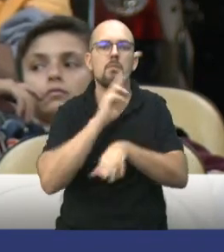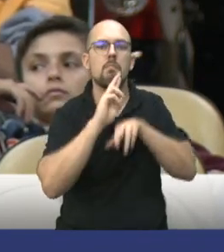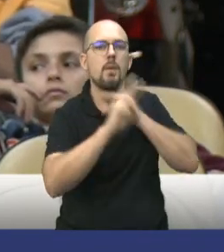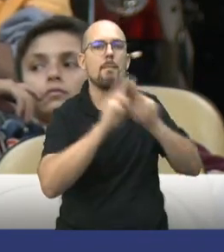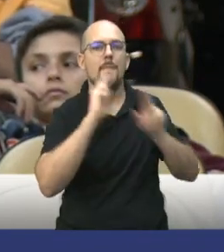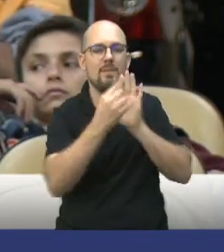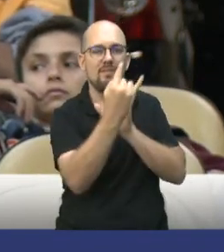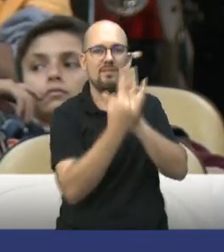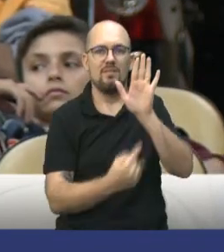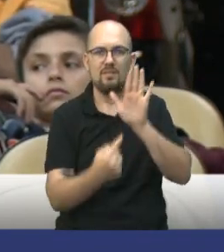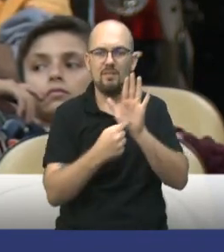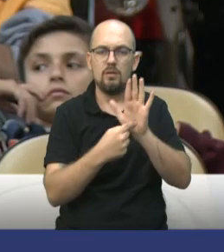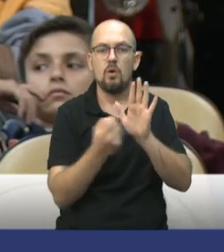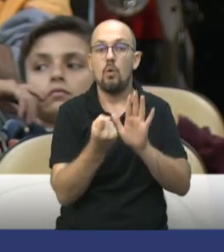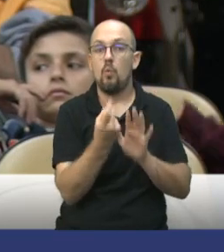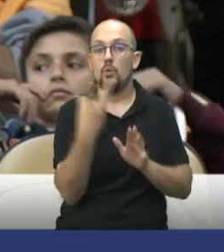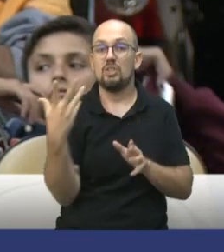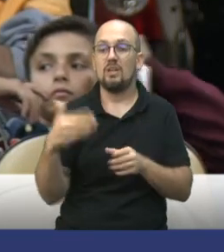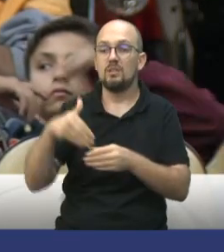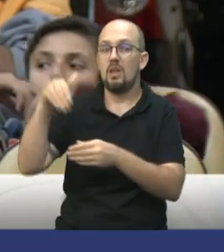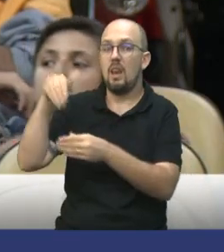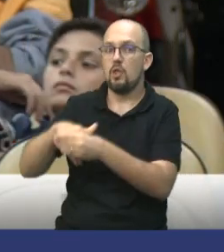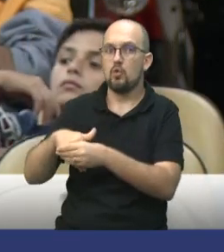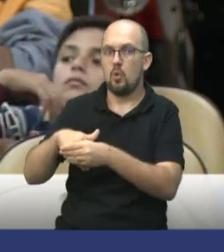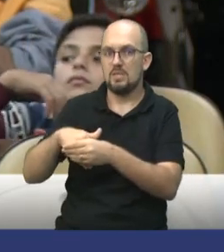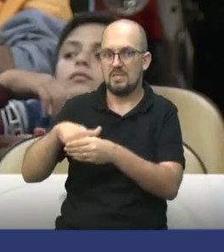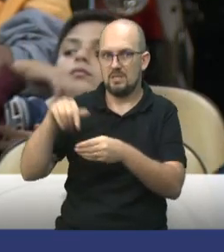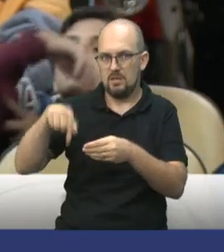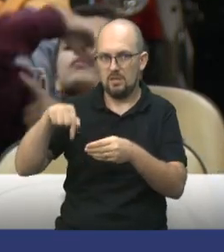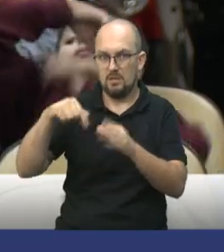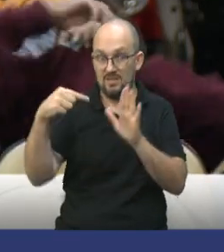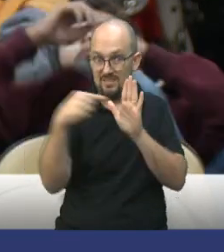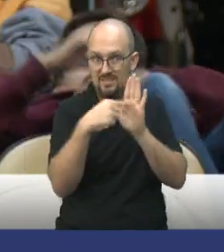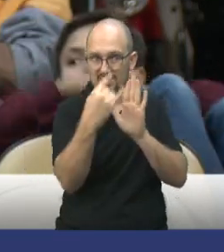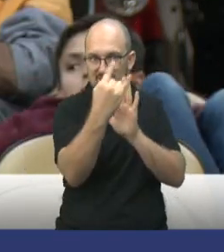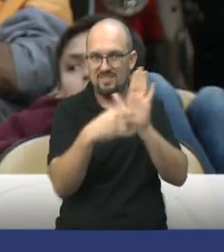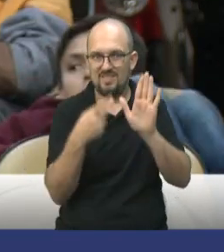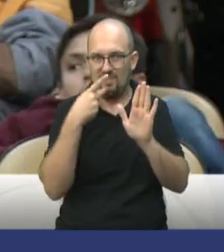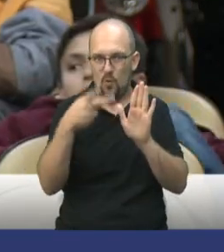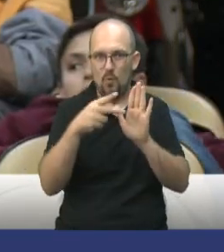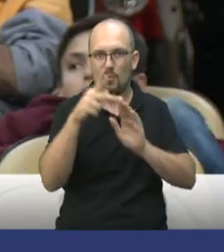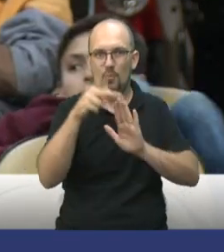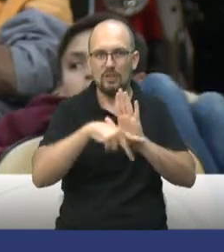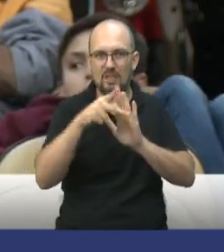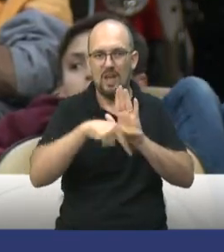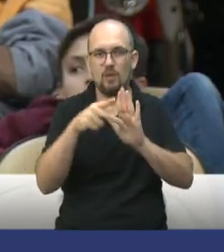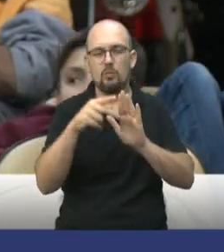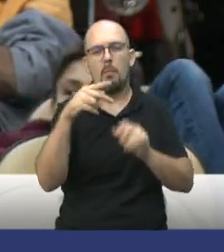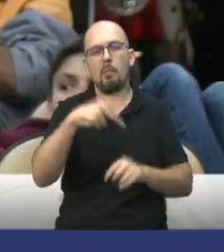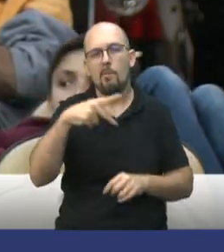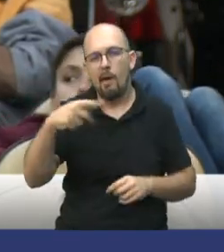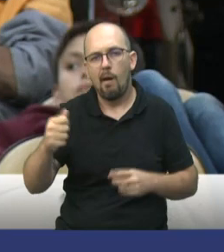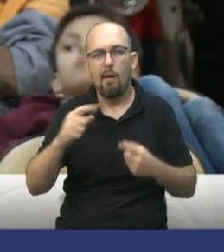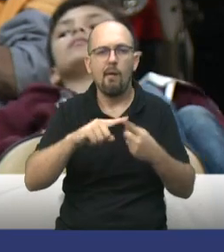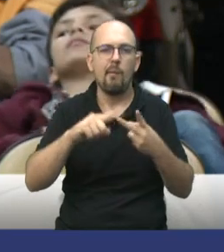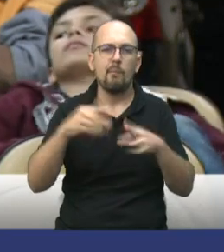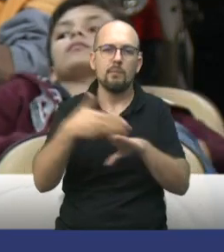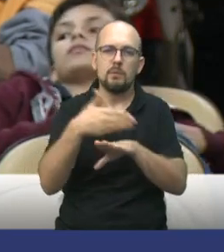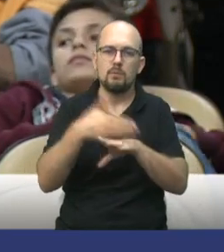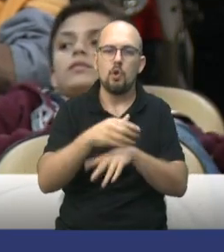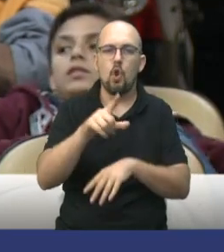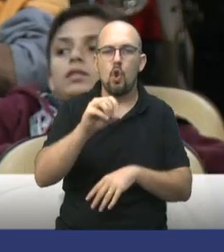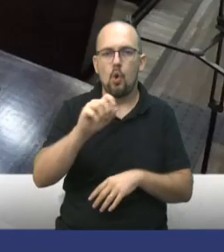segundo o número de eleitores do nosso município, nesses projetos, tanto no PPA, LDO e